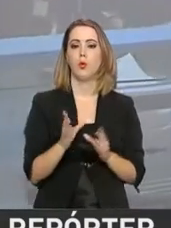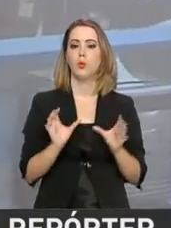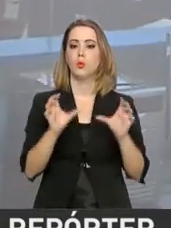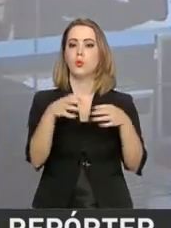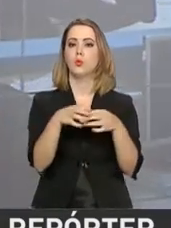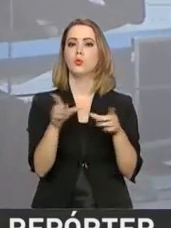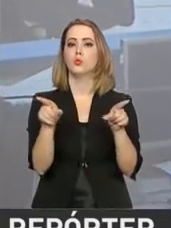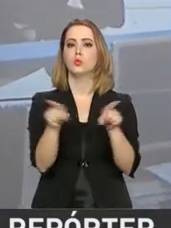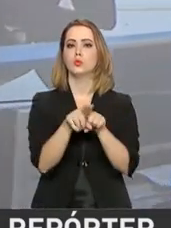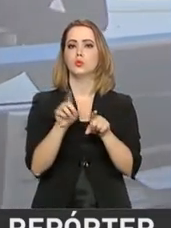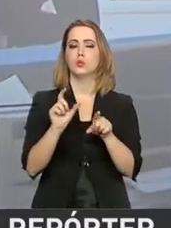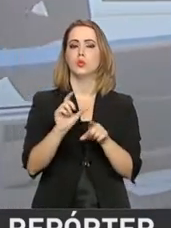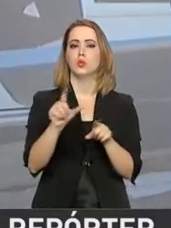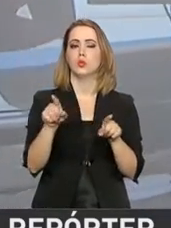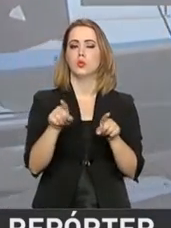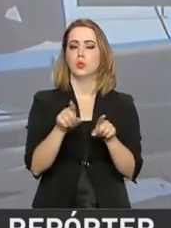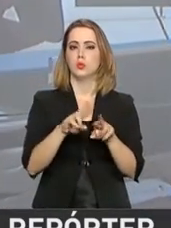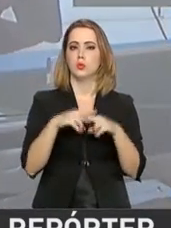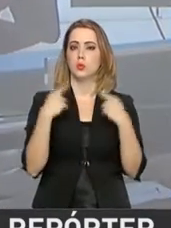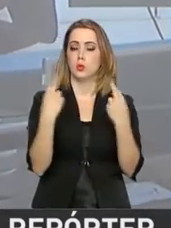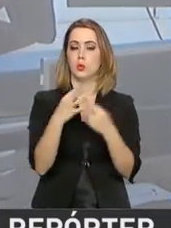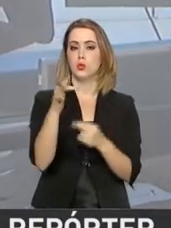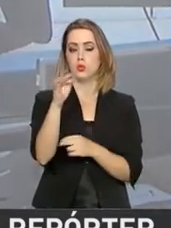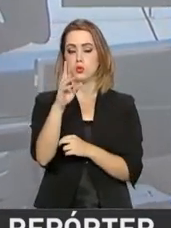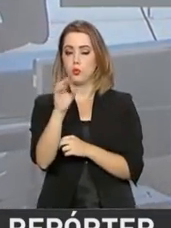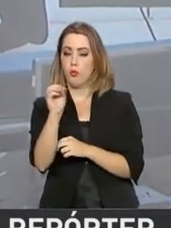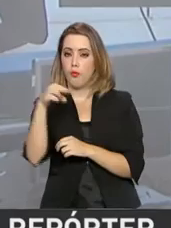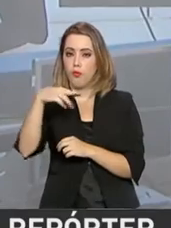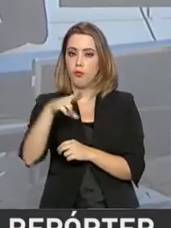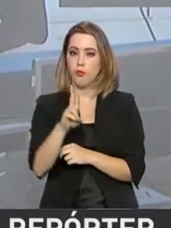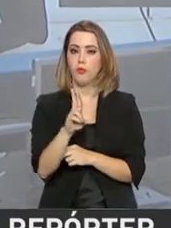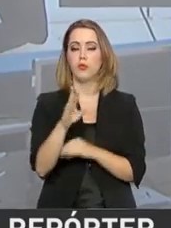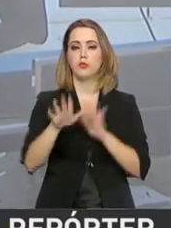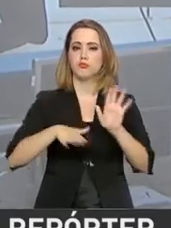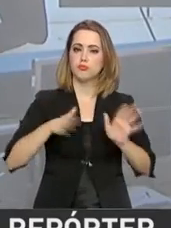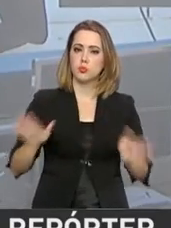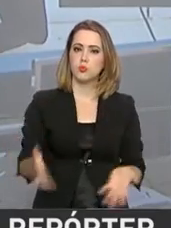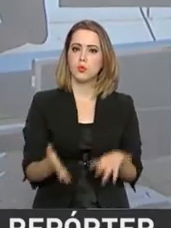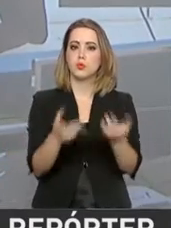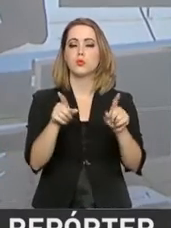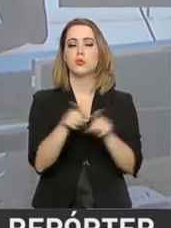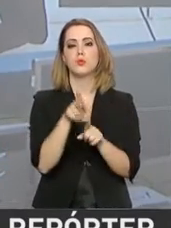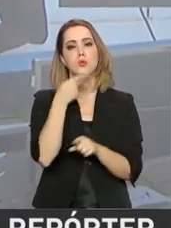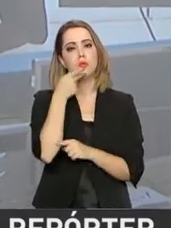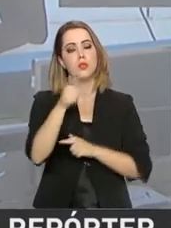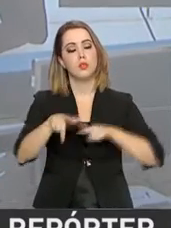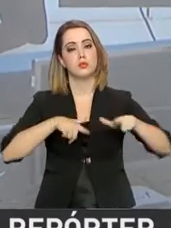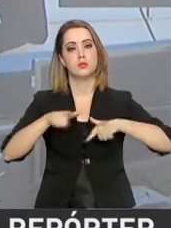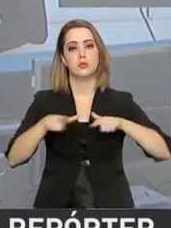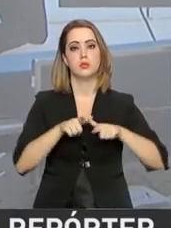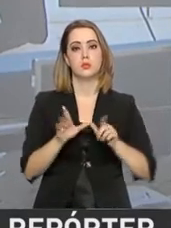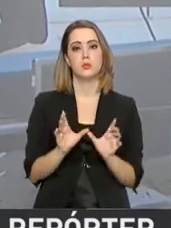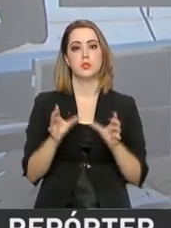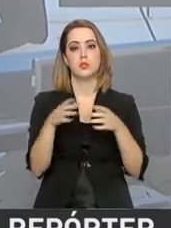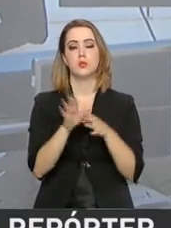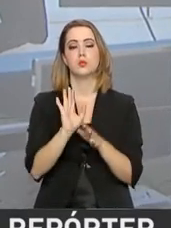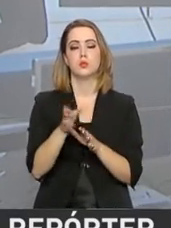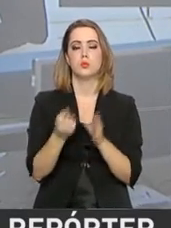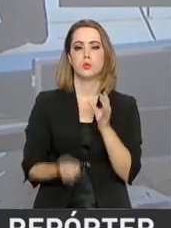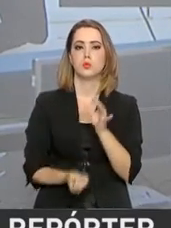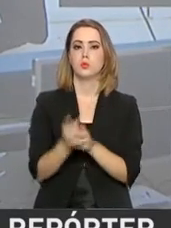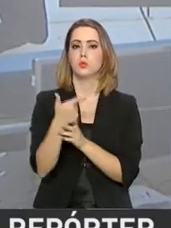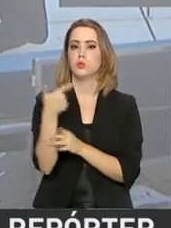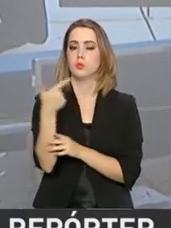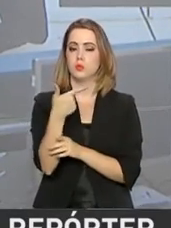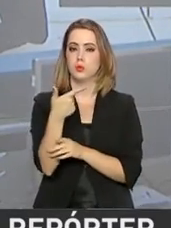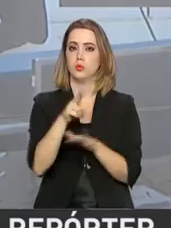de Desenvolvimento Produtivo se reuniram hoje no Palácio do Planalto para definir a pauta de trabalho. Este grupo foi criado há 2 semanas pelo